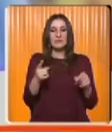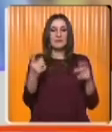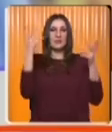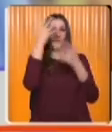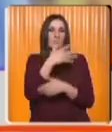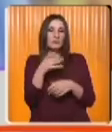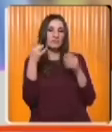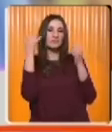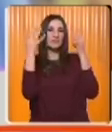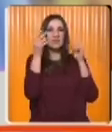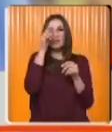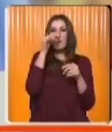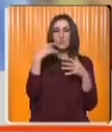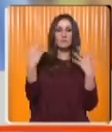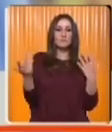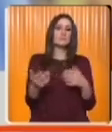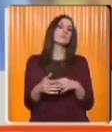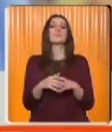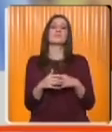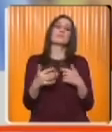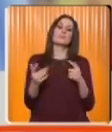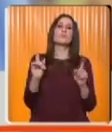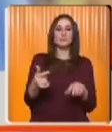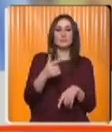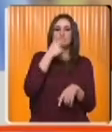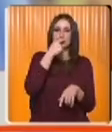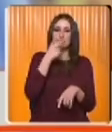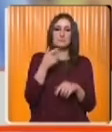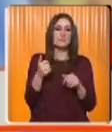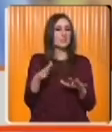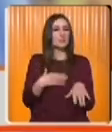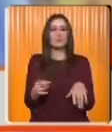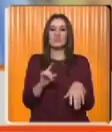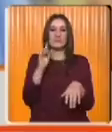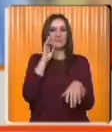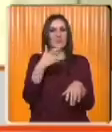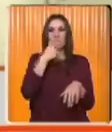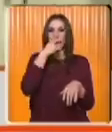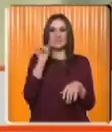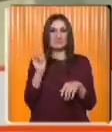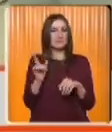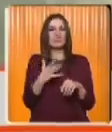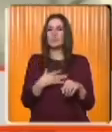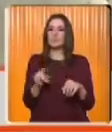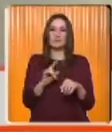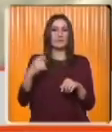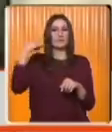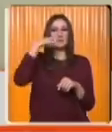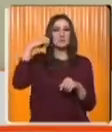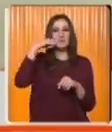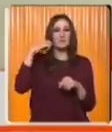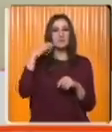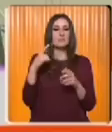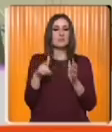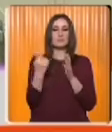e os namoros e não sei o quê. E então comecei a usar, mas nunca gostei de ver aquela prótese. Fazer a minha higiene oral,